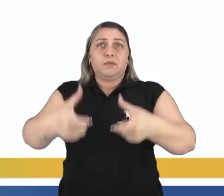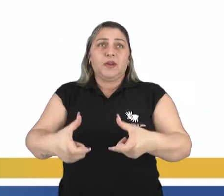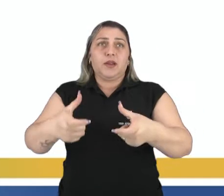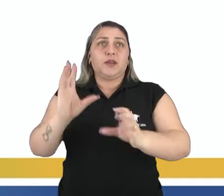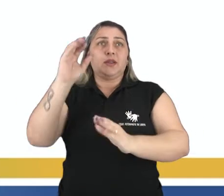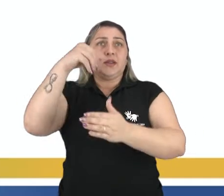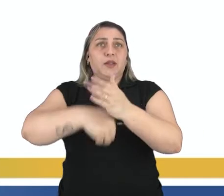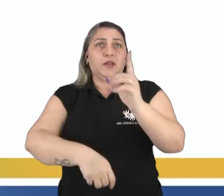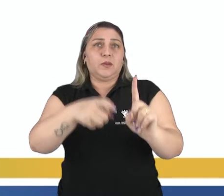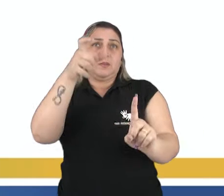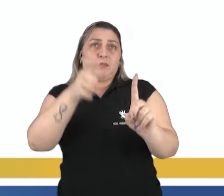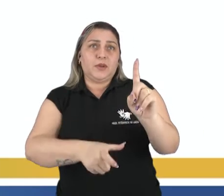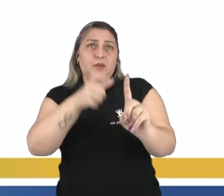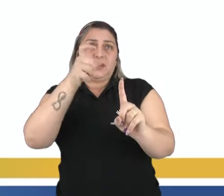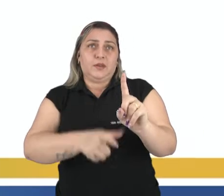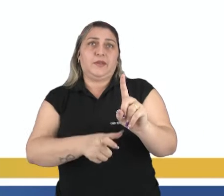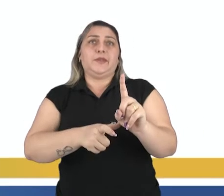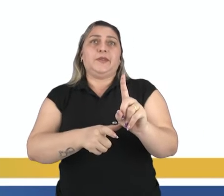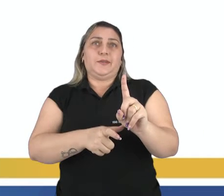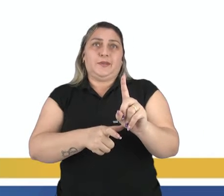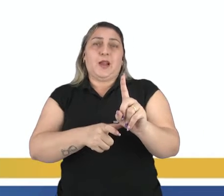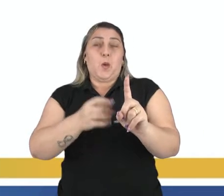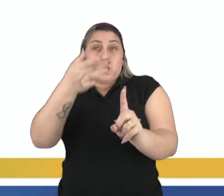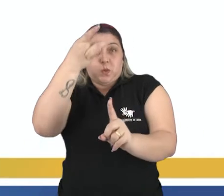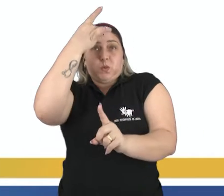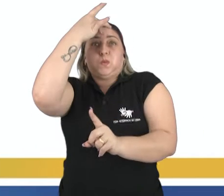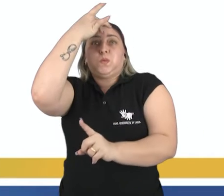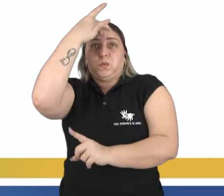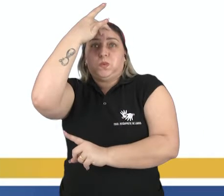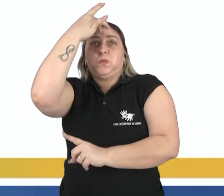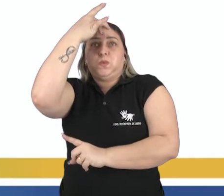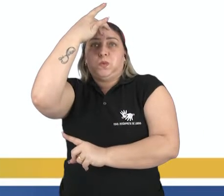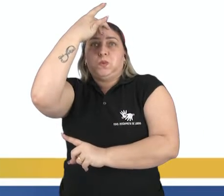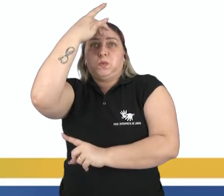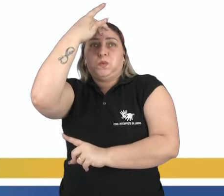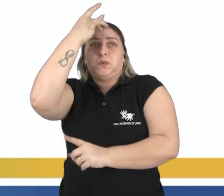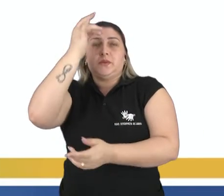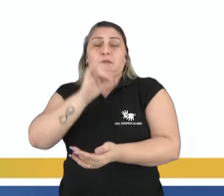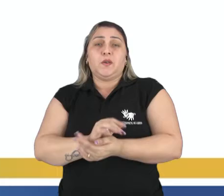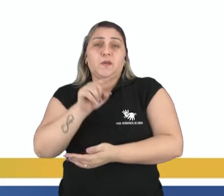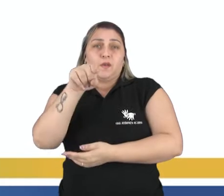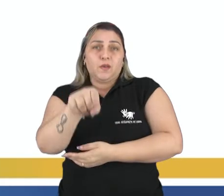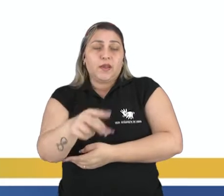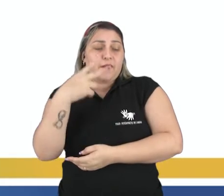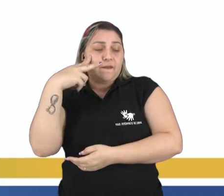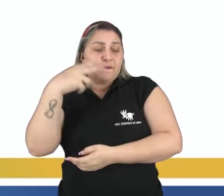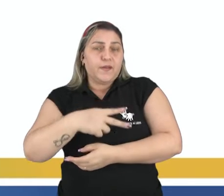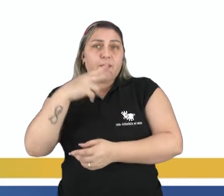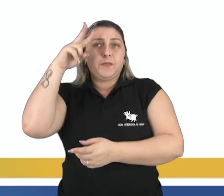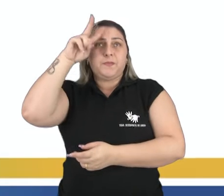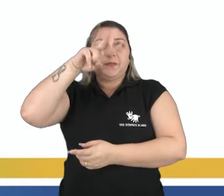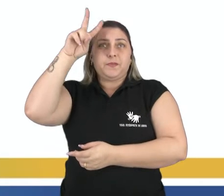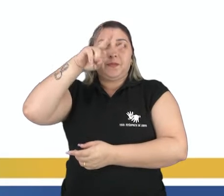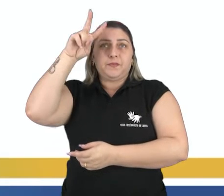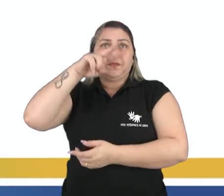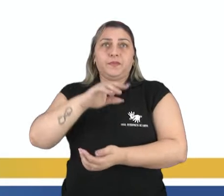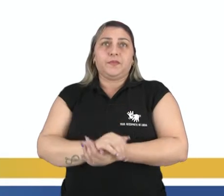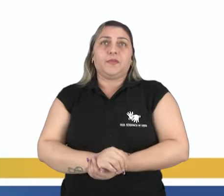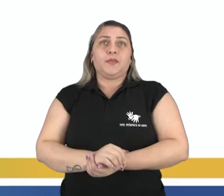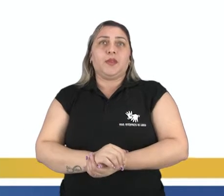diferente, porque ele vai fazer parte do fluxo ali da consciência. Então, de repente, você está vendo a história